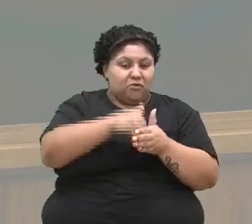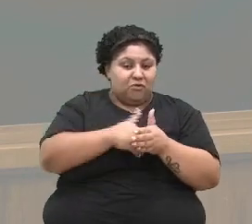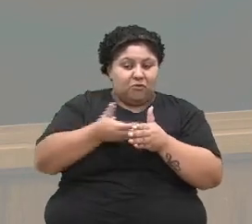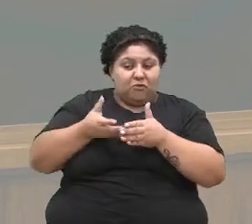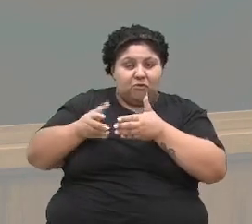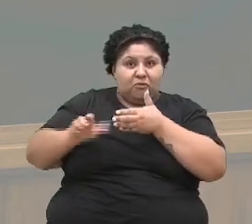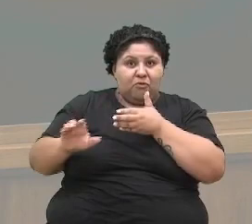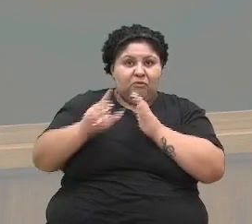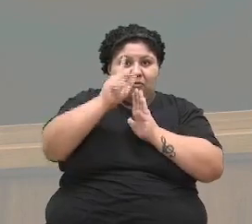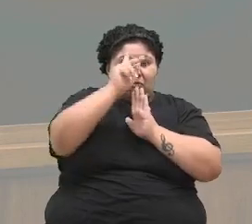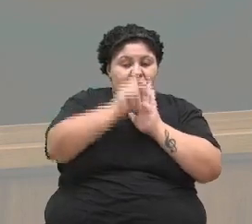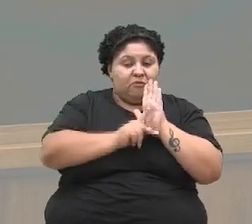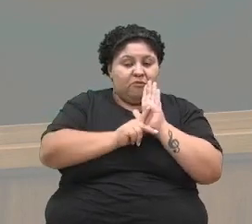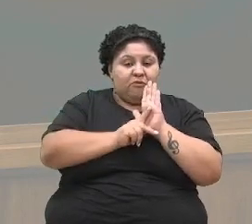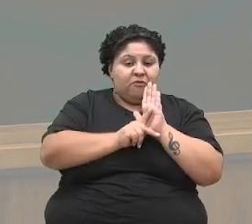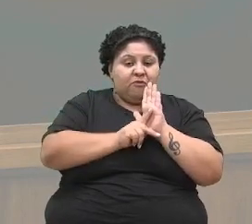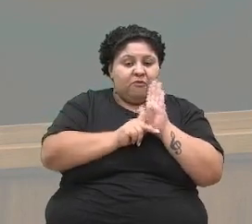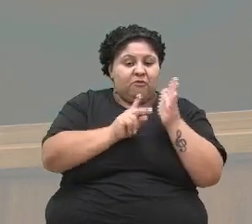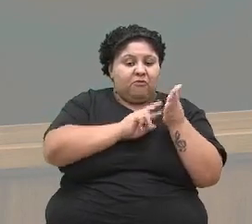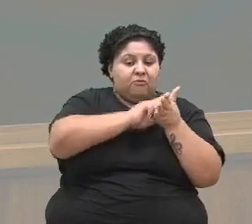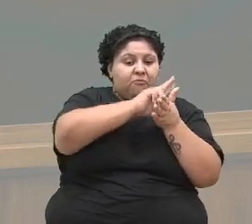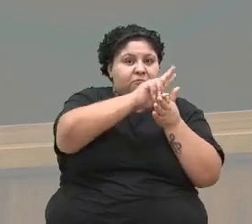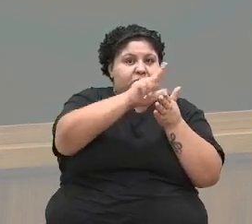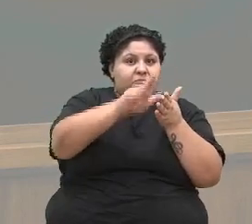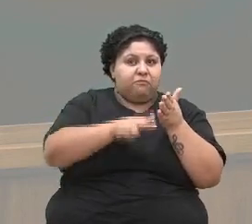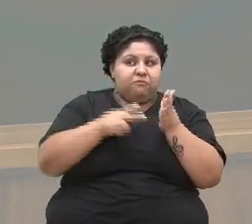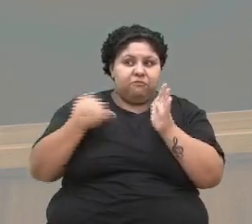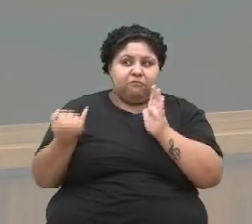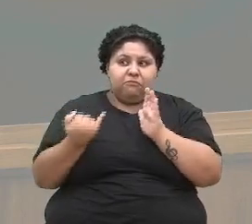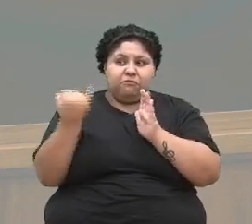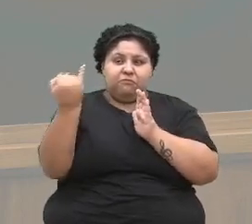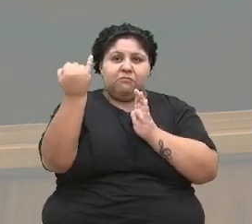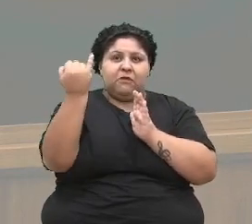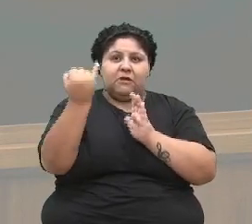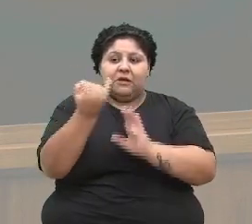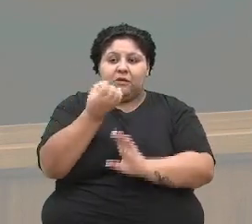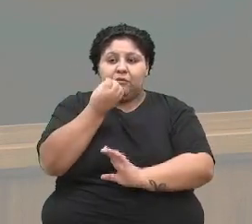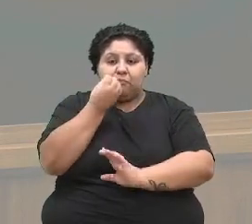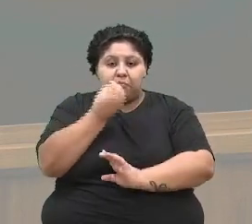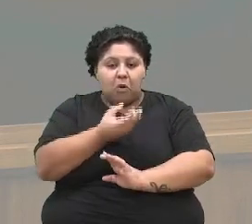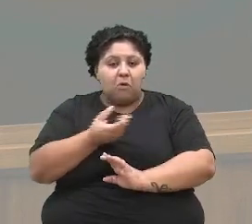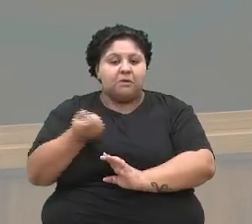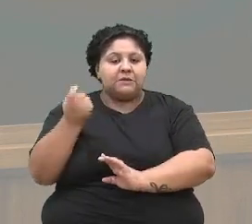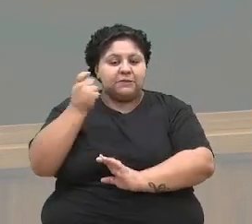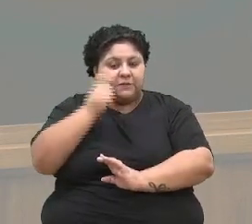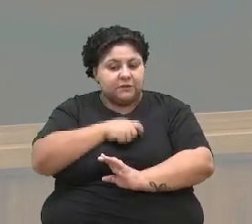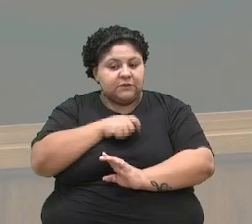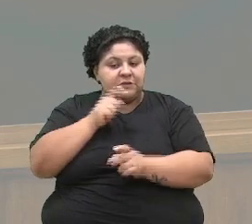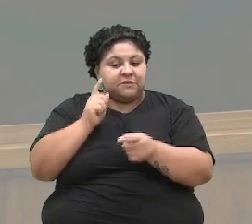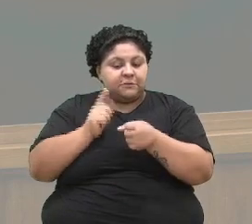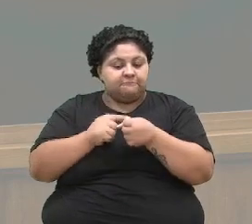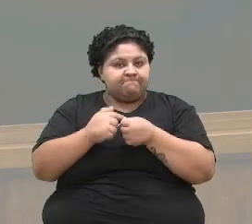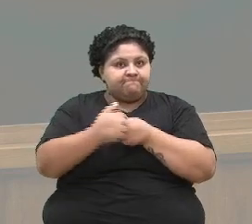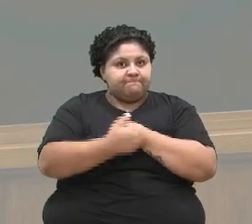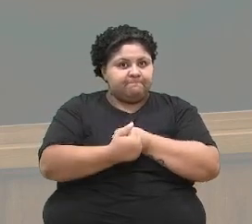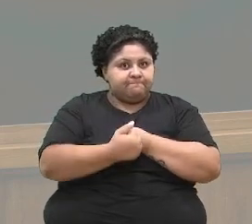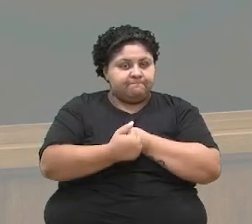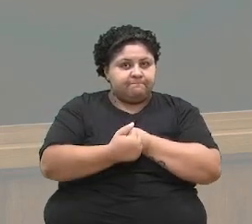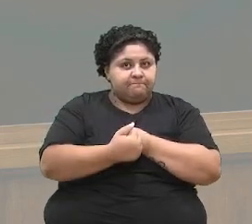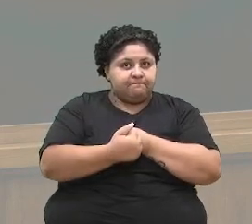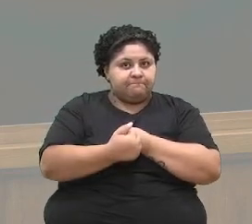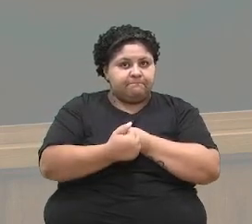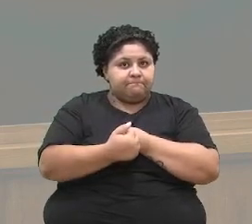O projeto traz várias coisas importantes e boas e necessárias para a cidade,